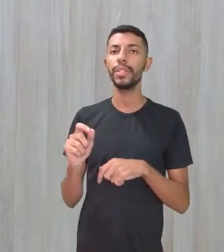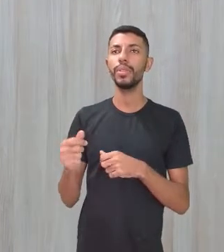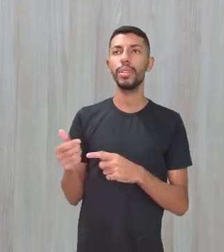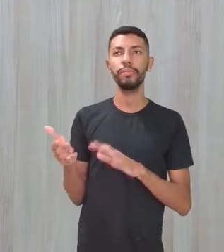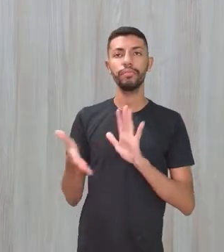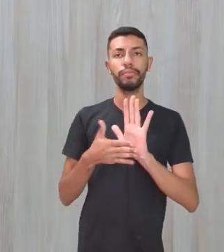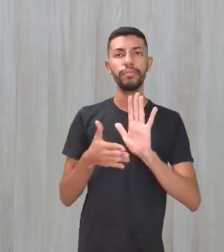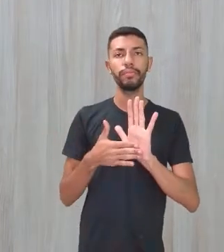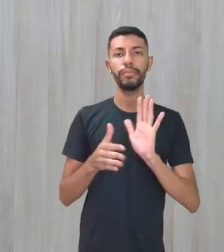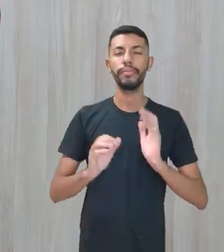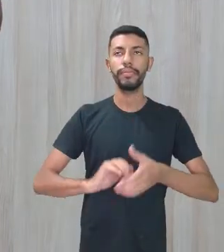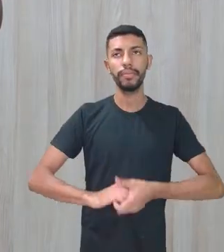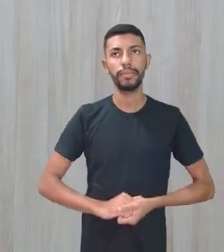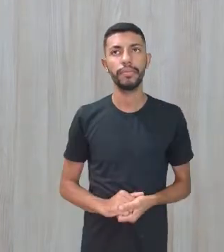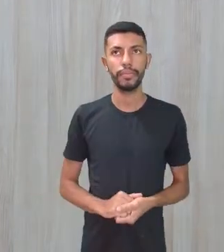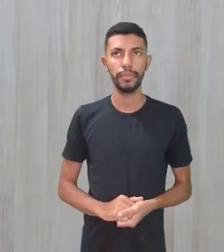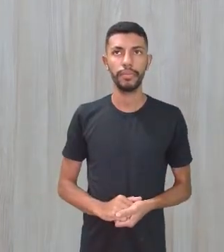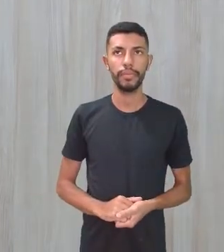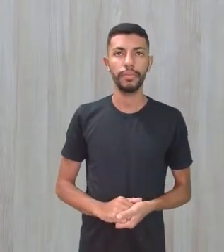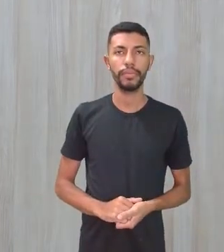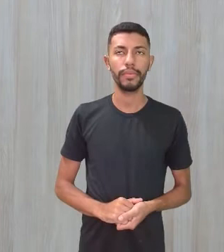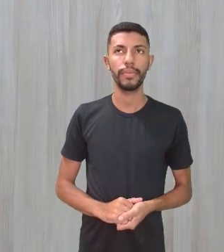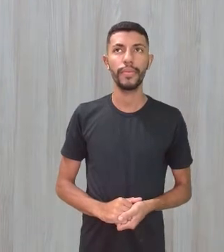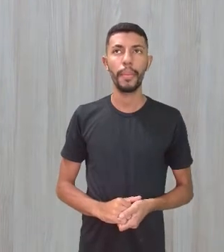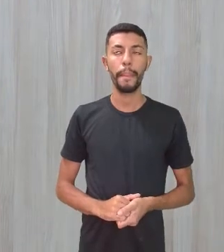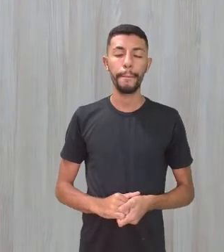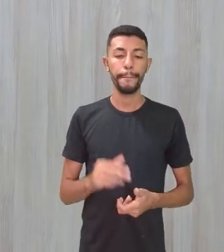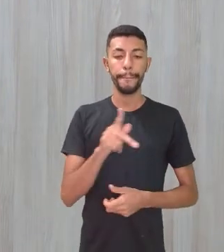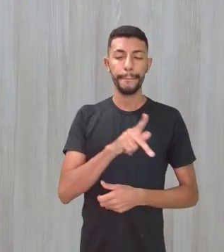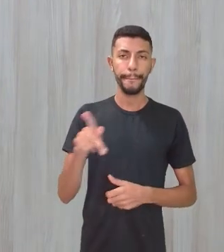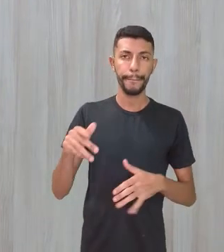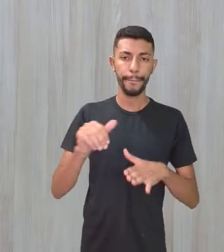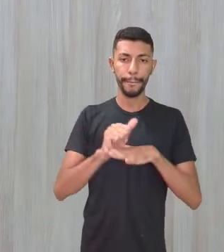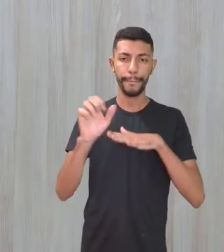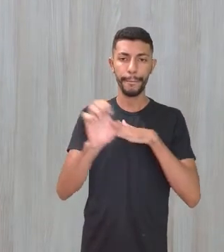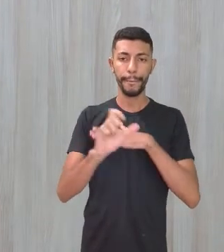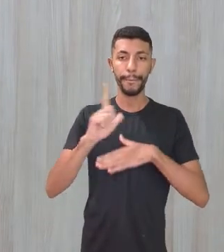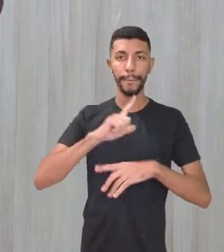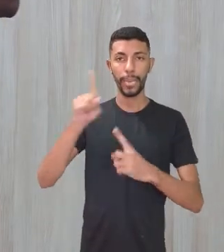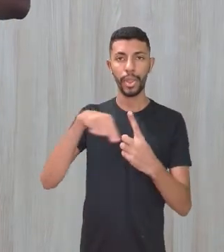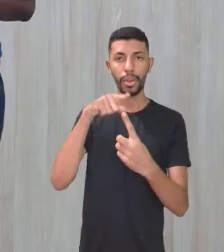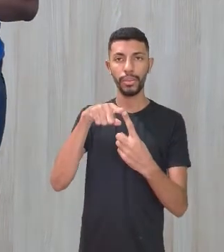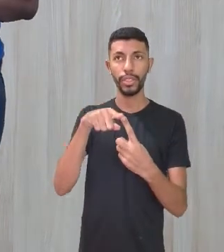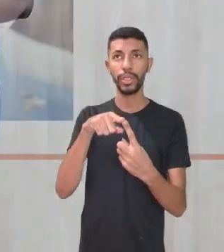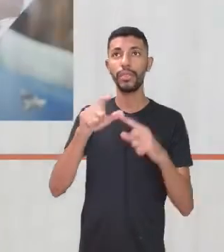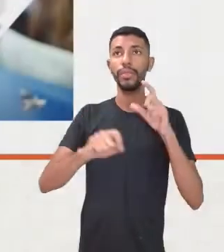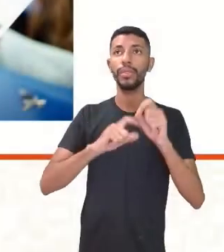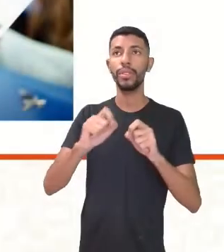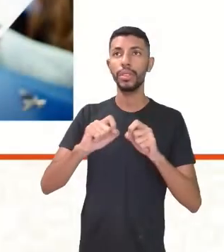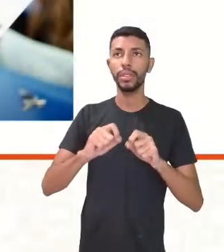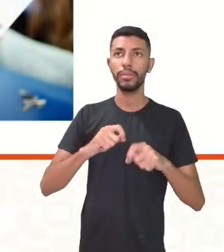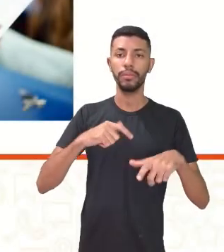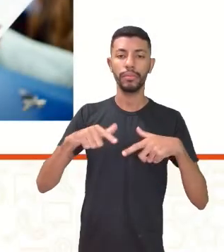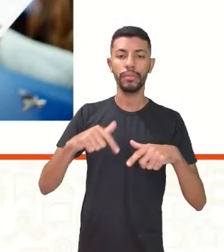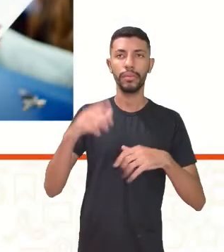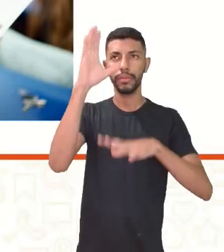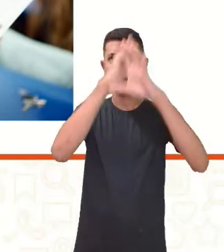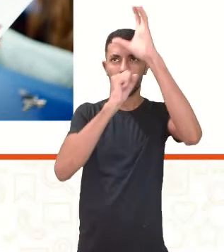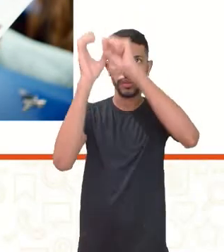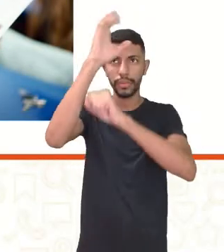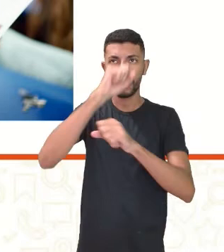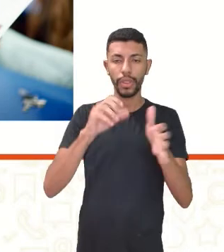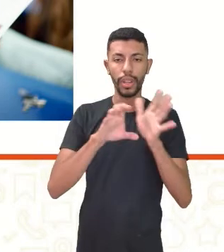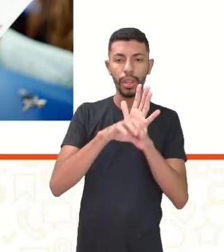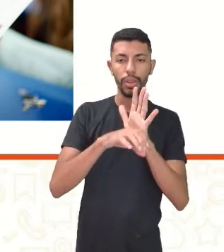propondo. O professor do AE tem como objetivo trabalhar a aprendizagem de conceitos e